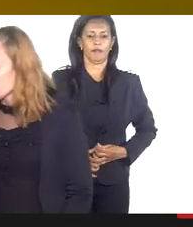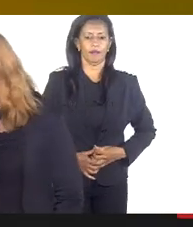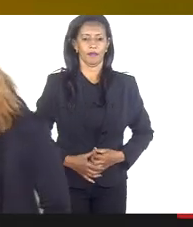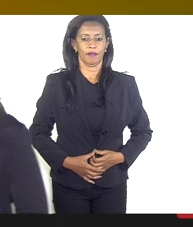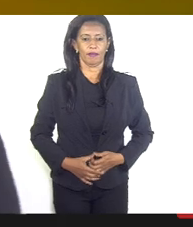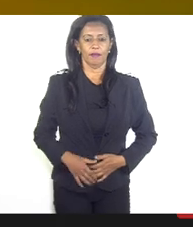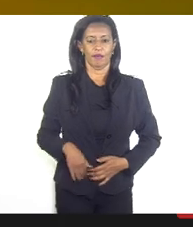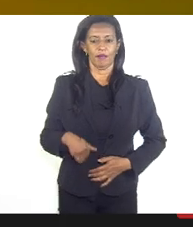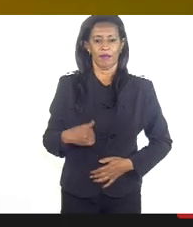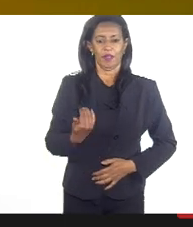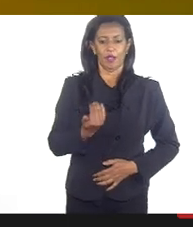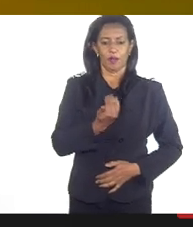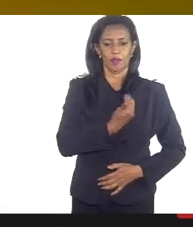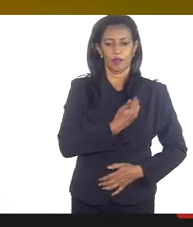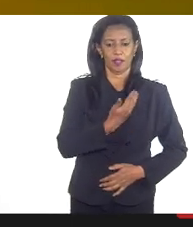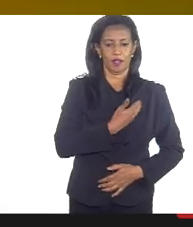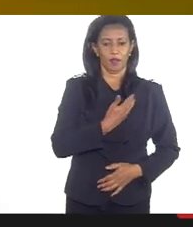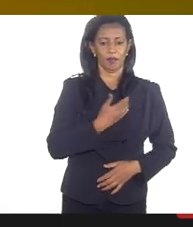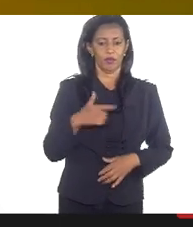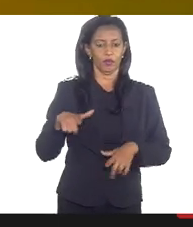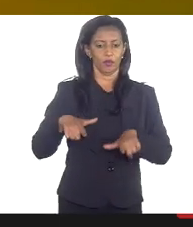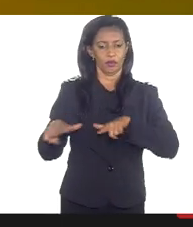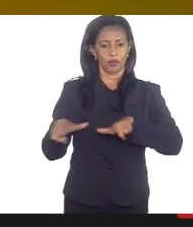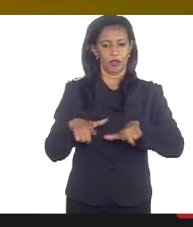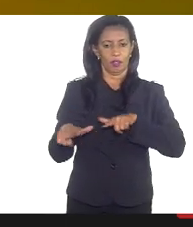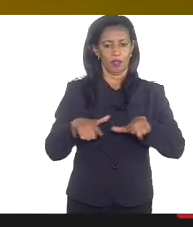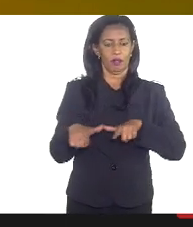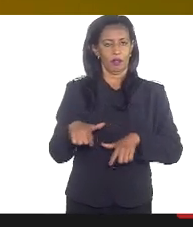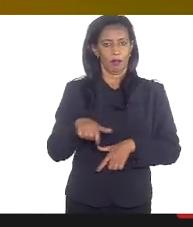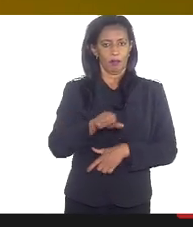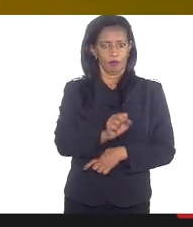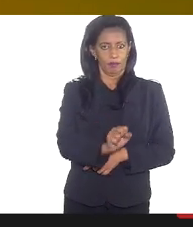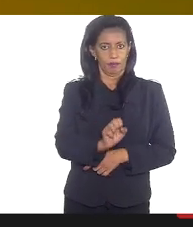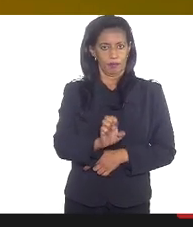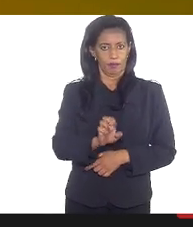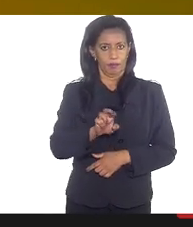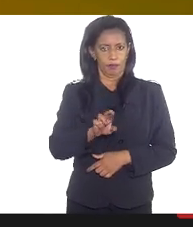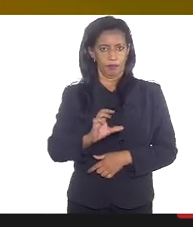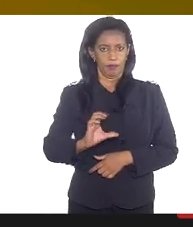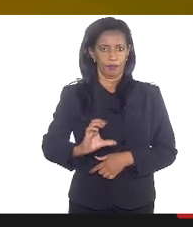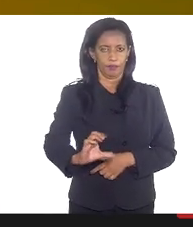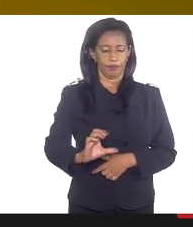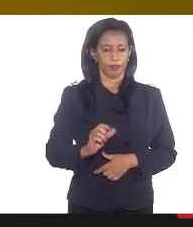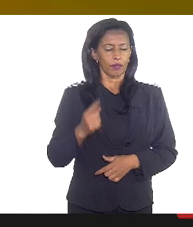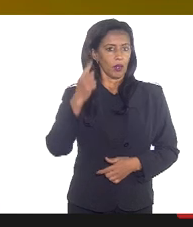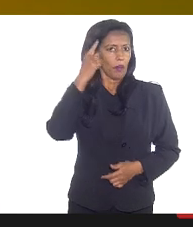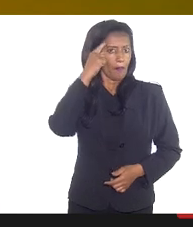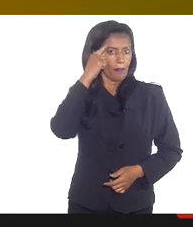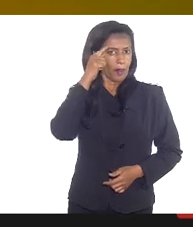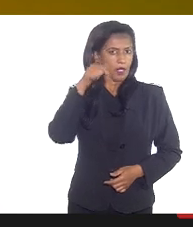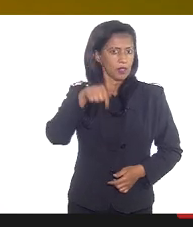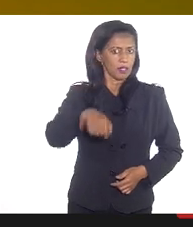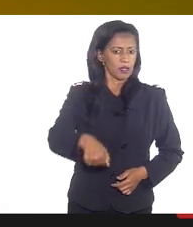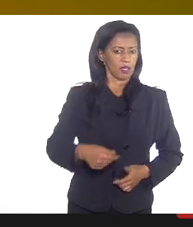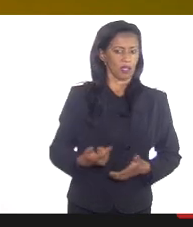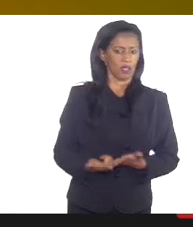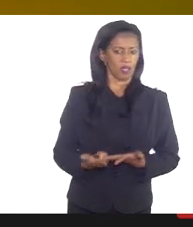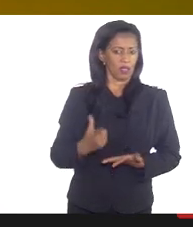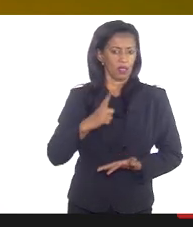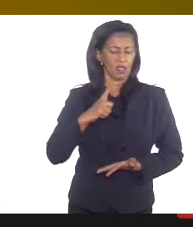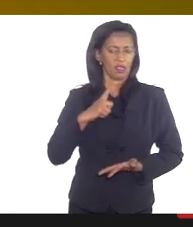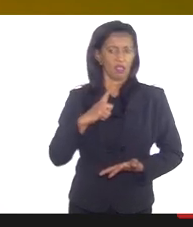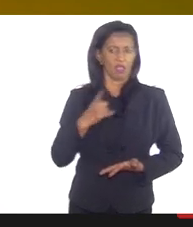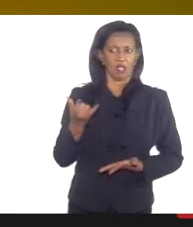aos colegas, aos servidores da Secretaria Estadual de Educação, é que não pensem que aqui tem algum inimigo ou que aqui